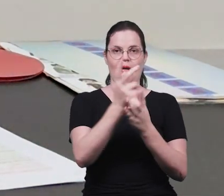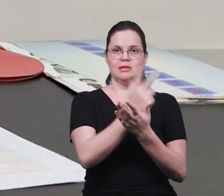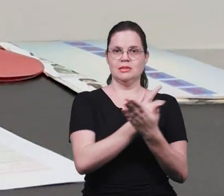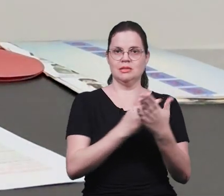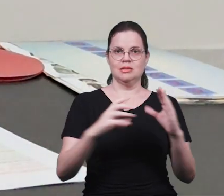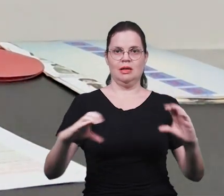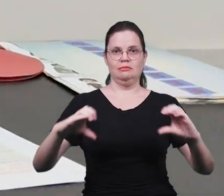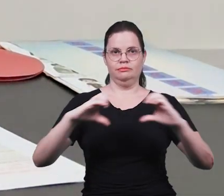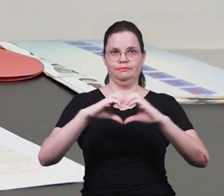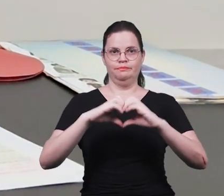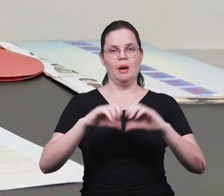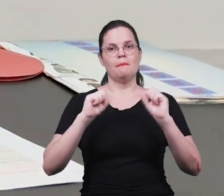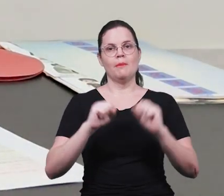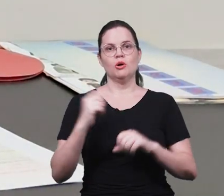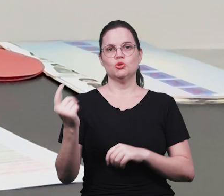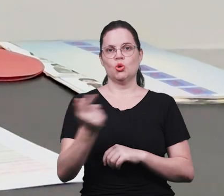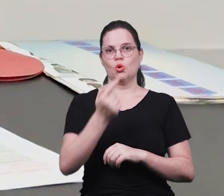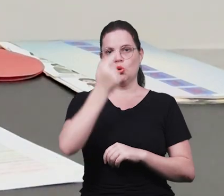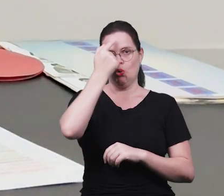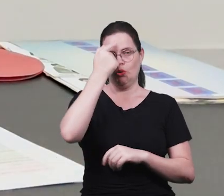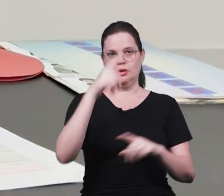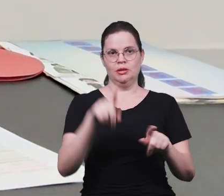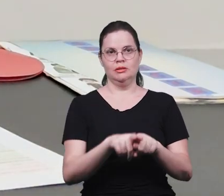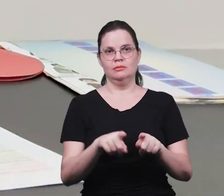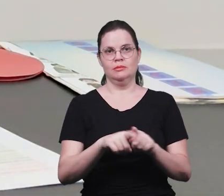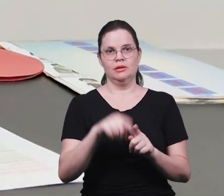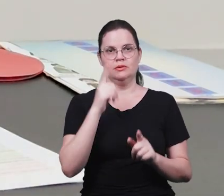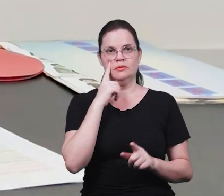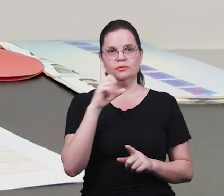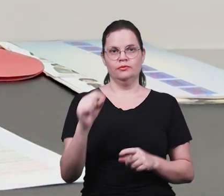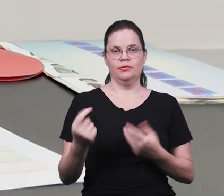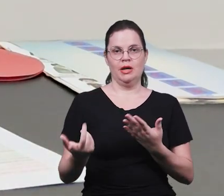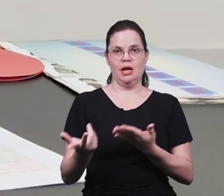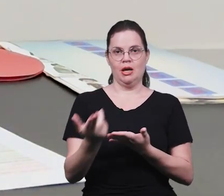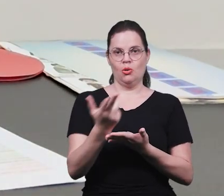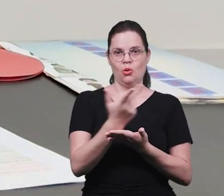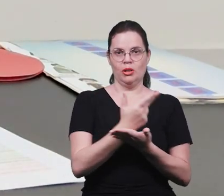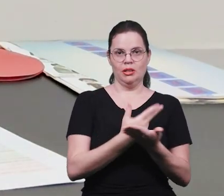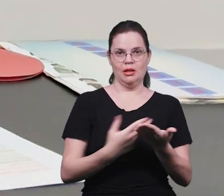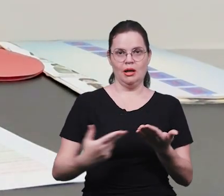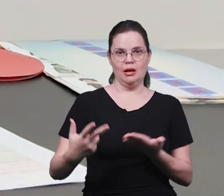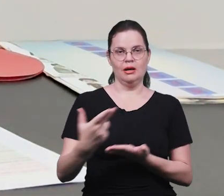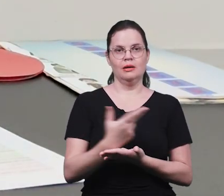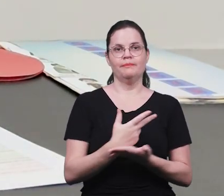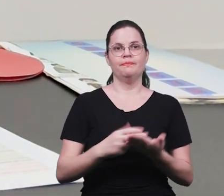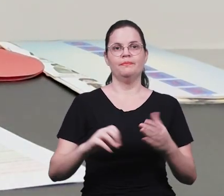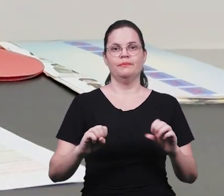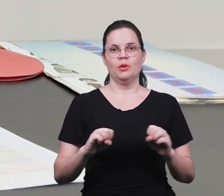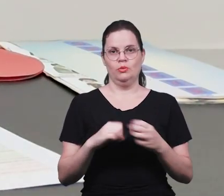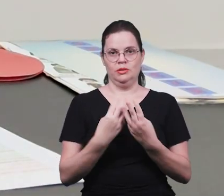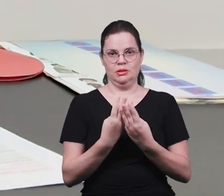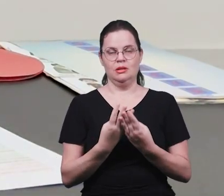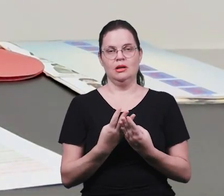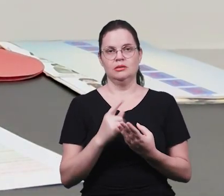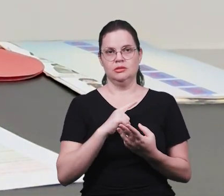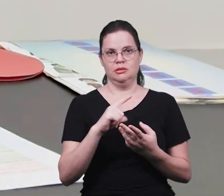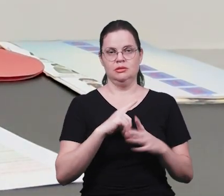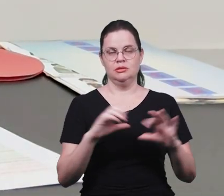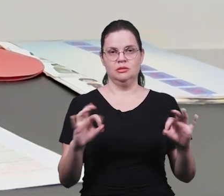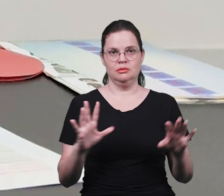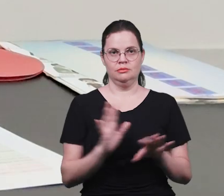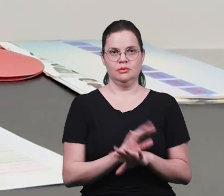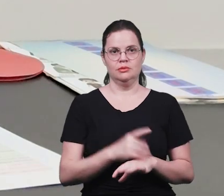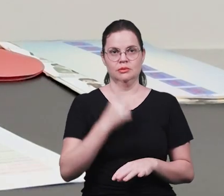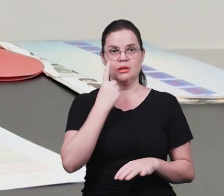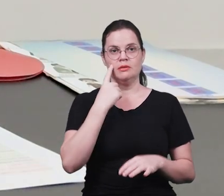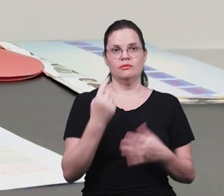Eu posso utilizar Golias, né? Eu posso aqui, ó, recortar no slide, né, que foi preparado,